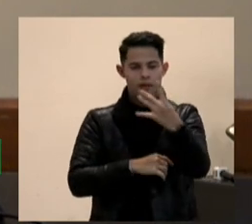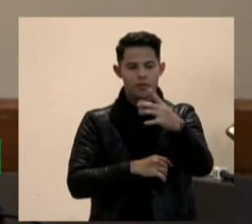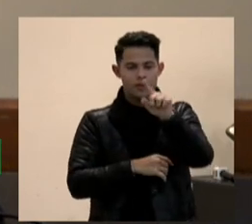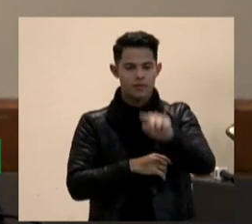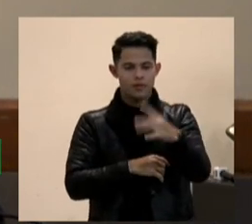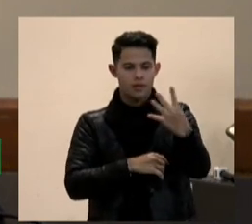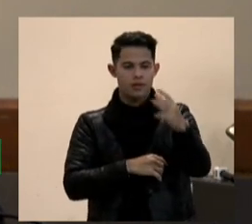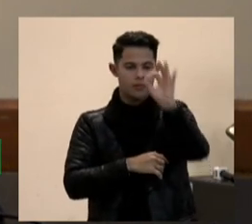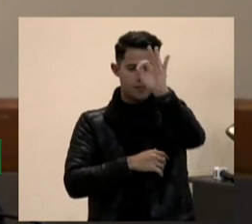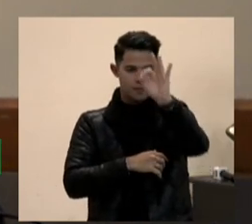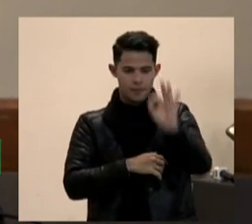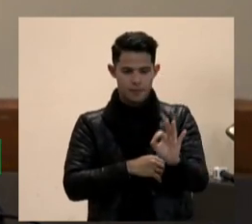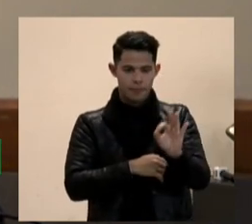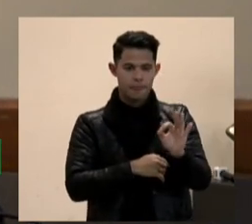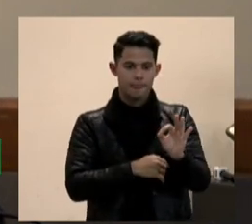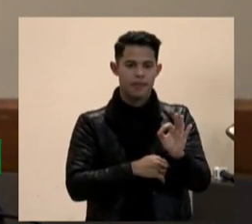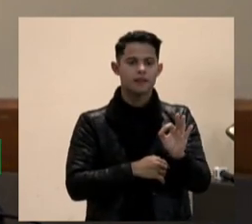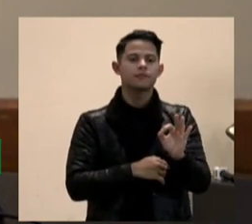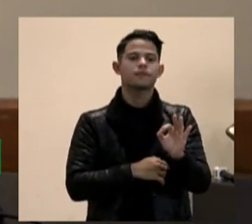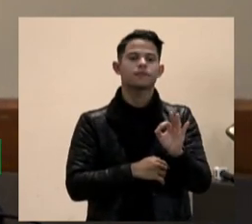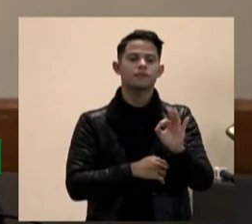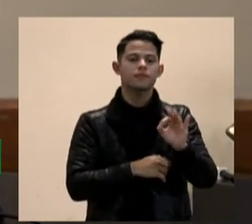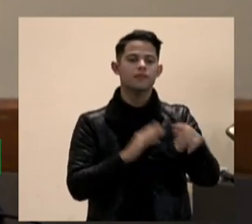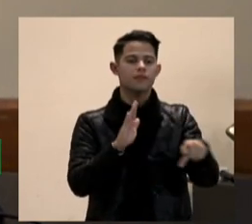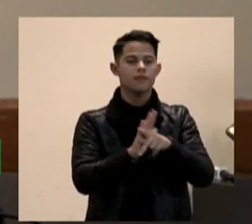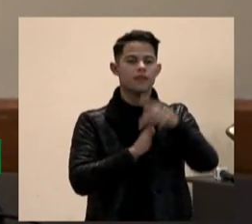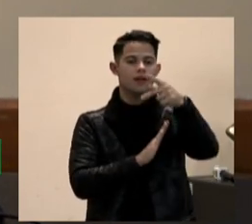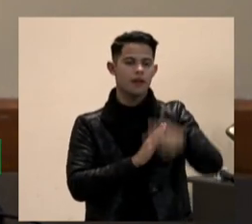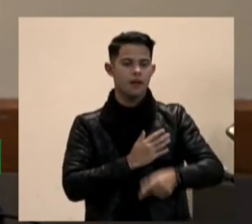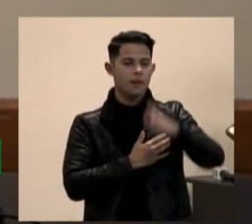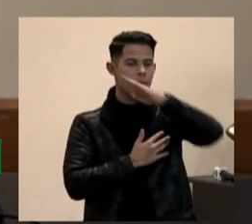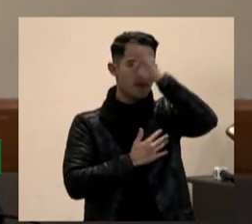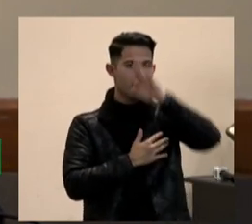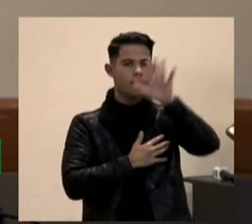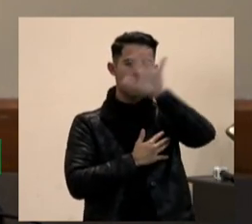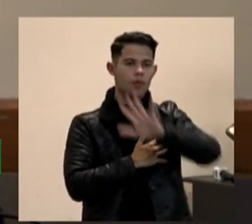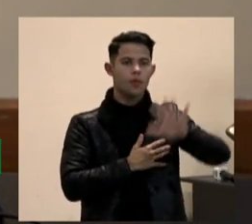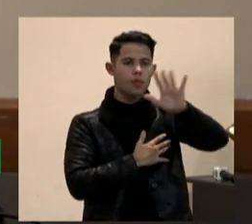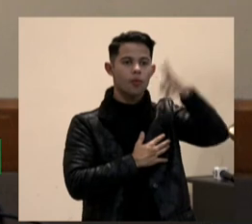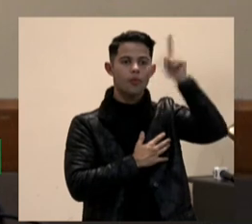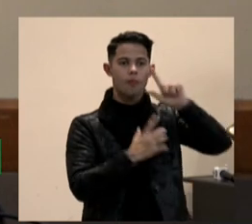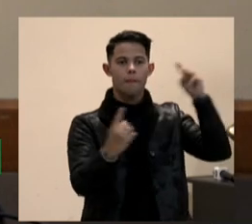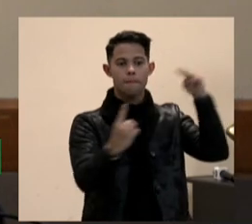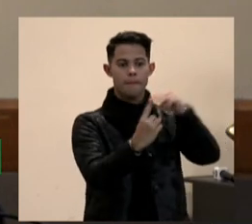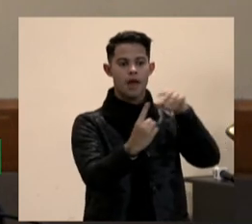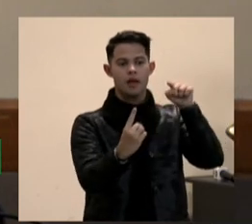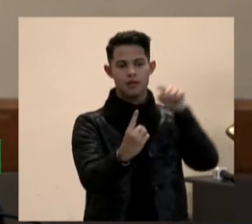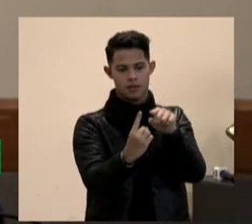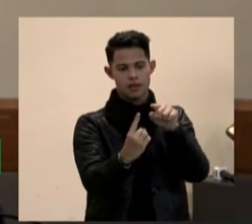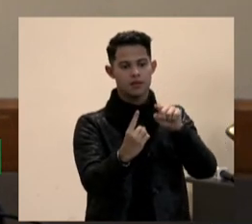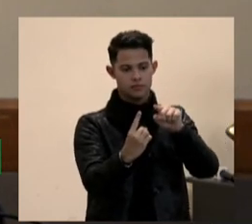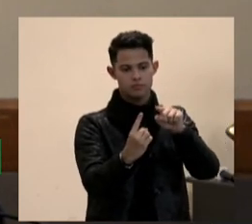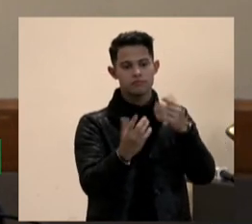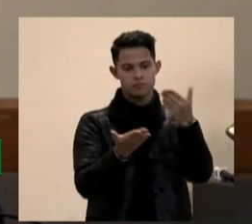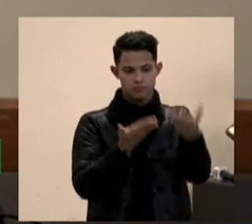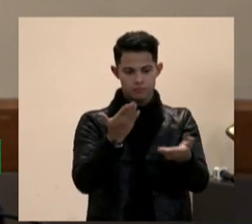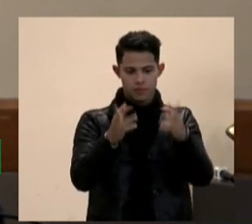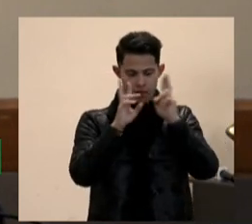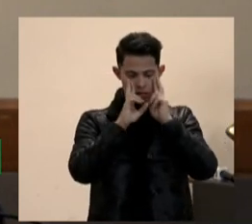14,4% só dos municípios brasileiros atenderam a meta de 50%, né? A